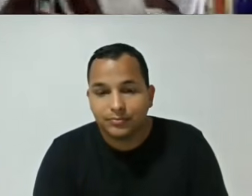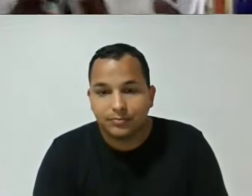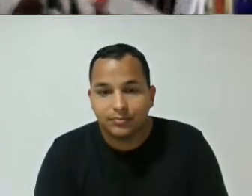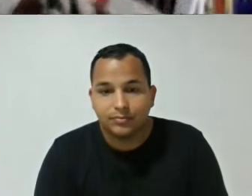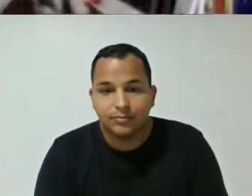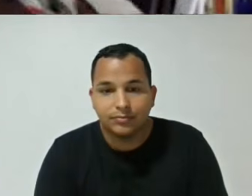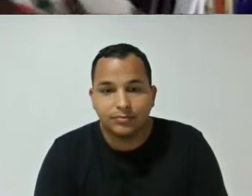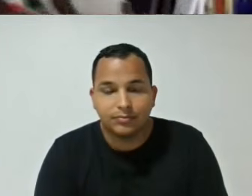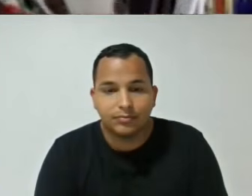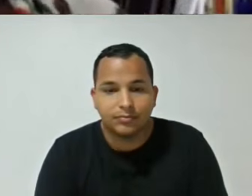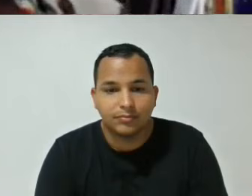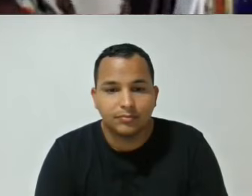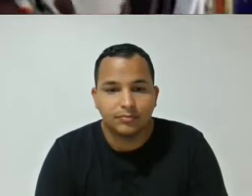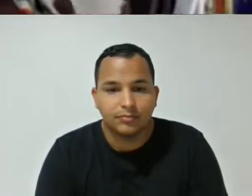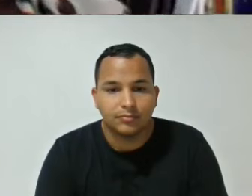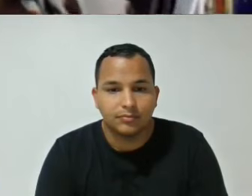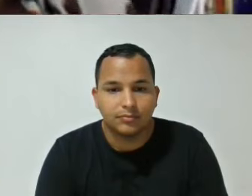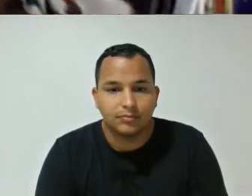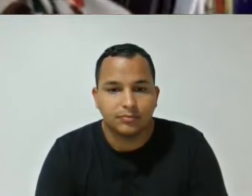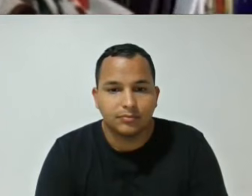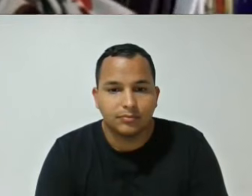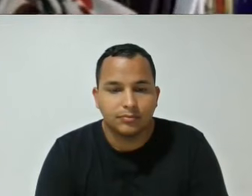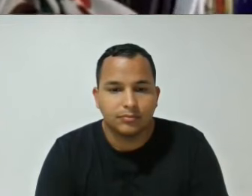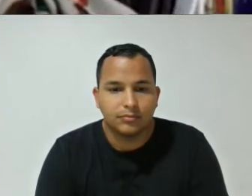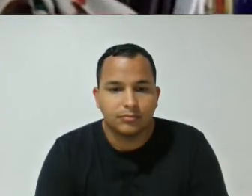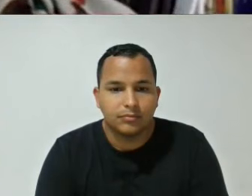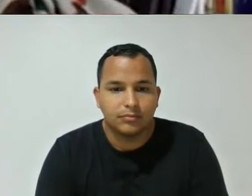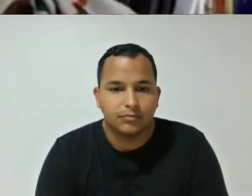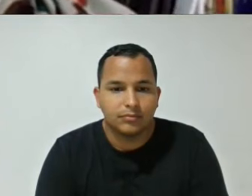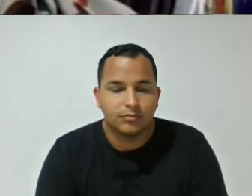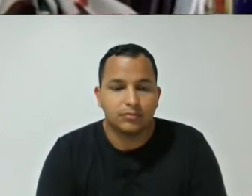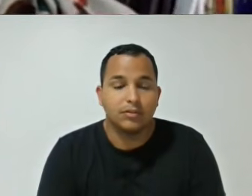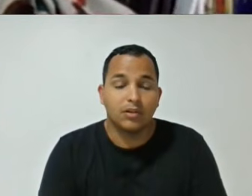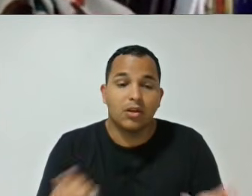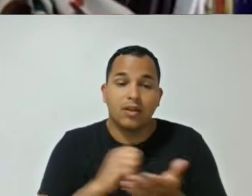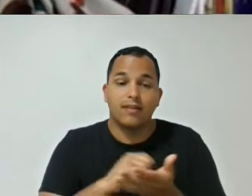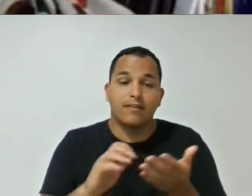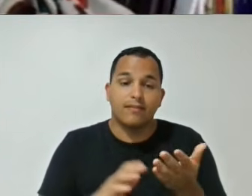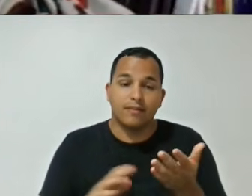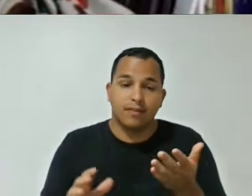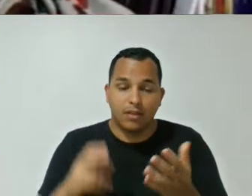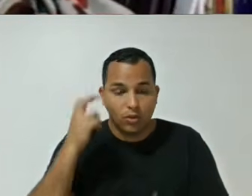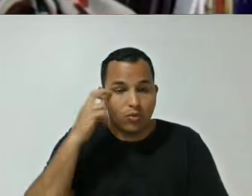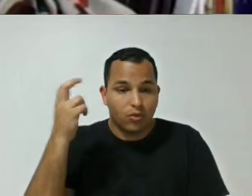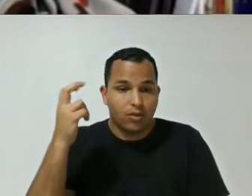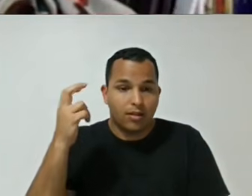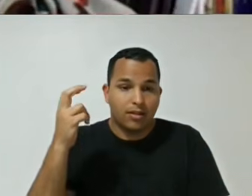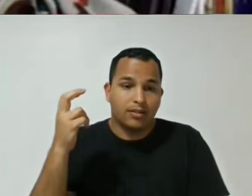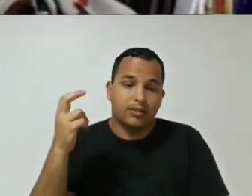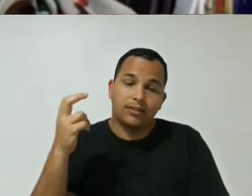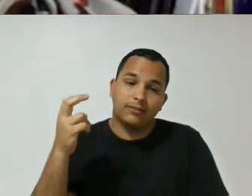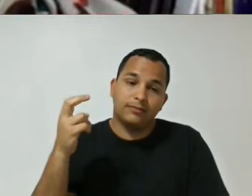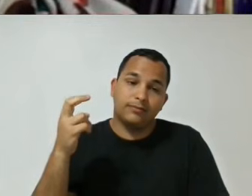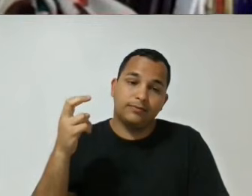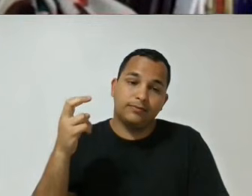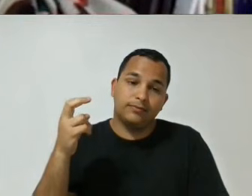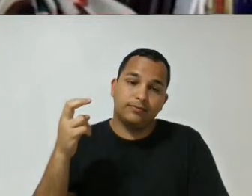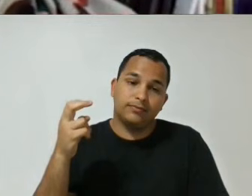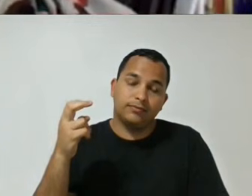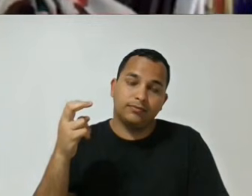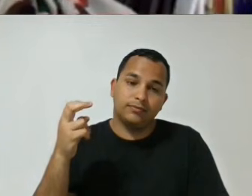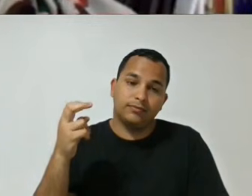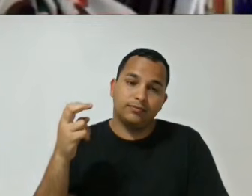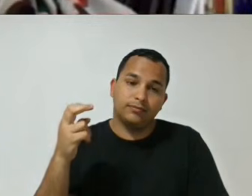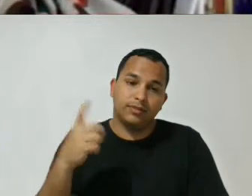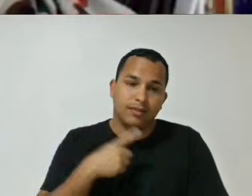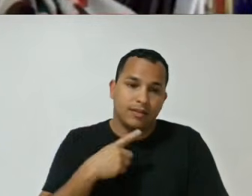verdade, essa questão das atividades culturais, como